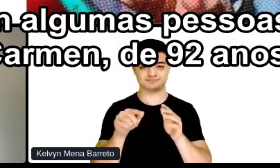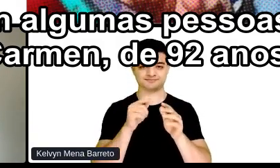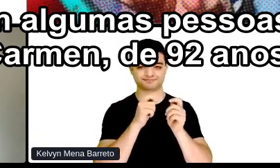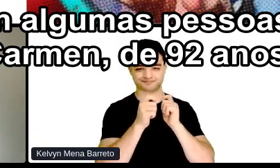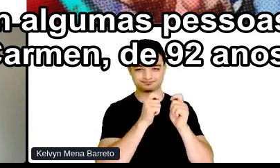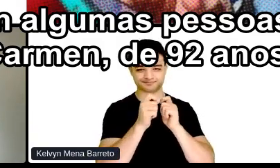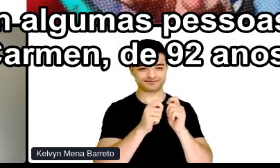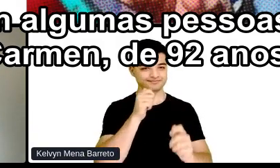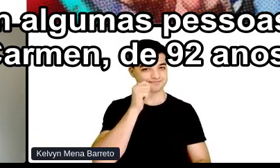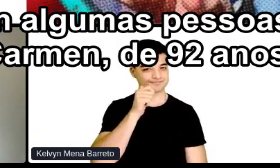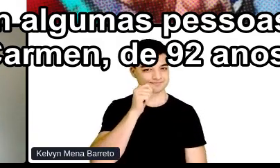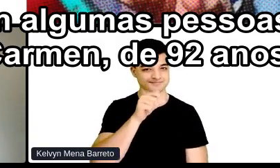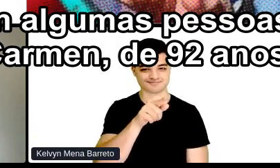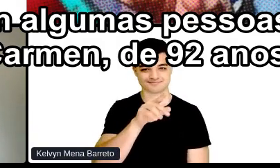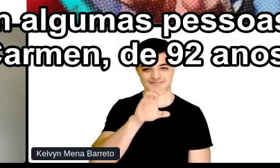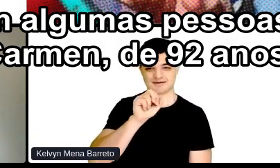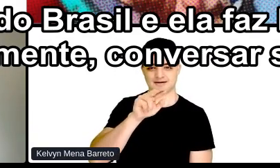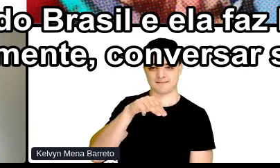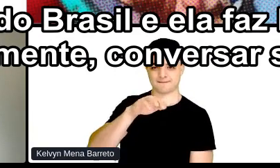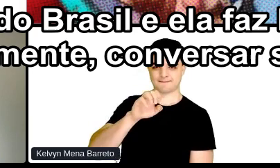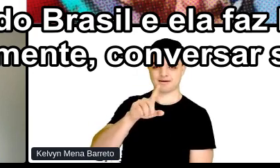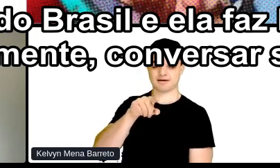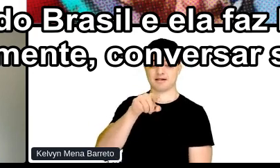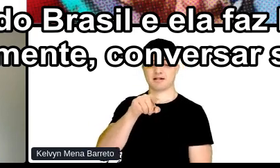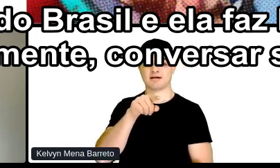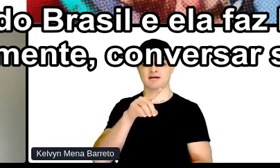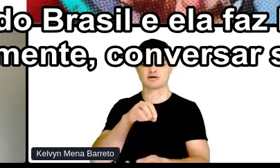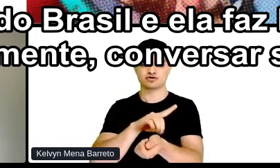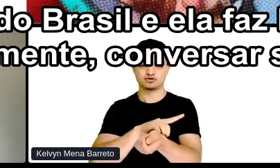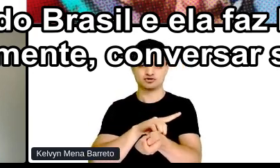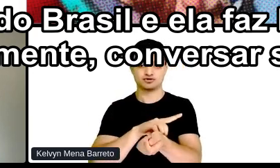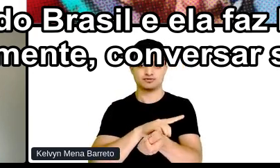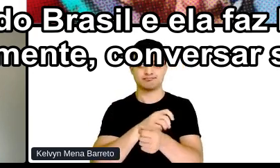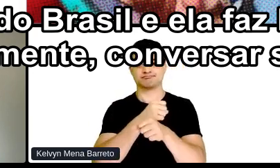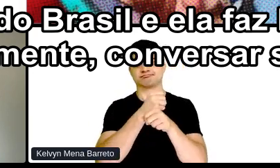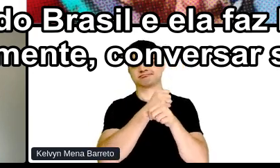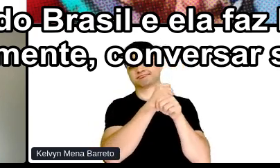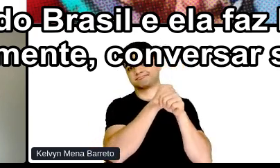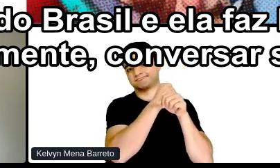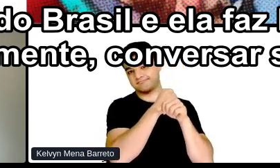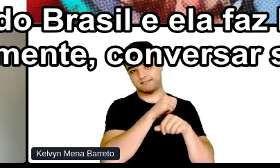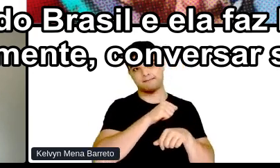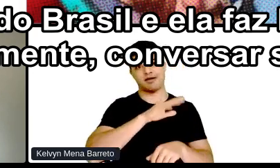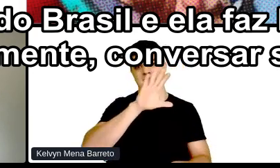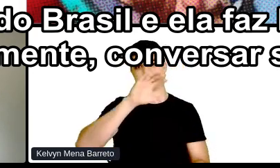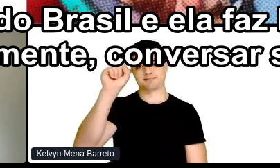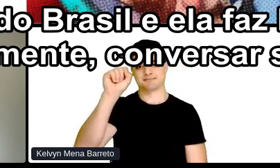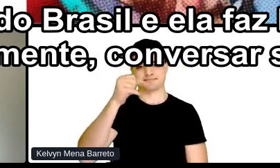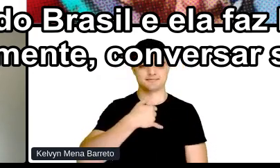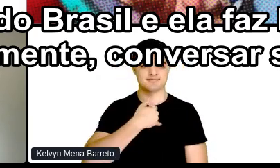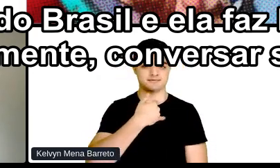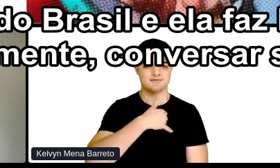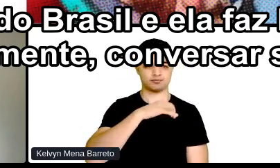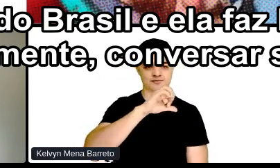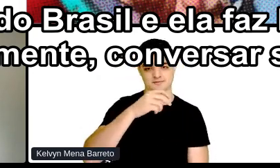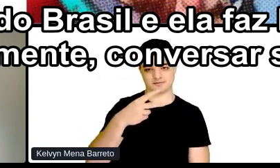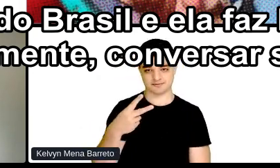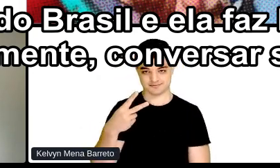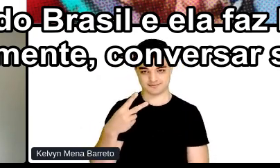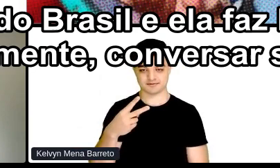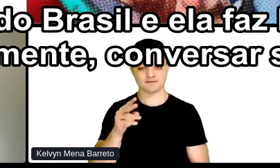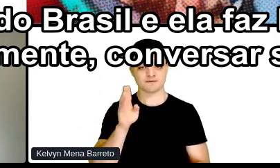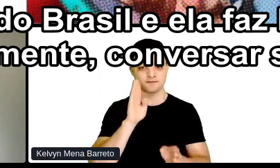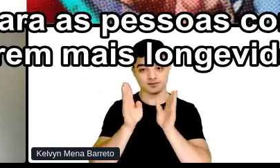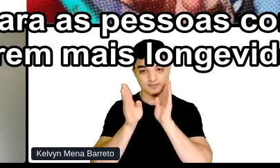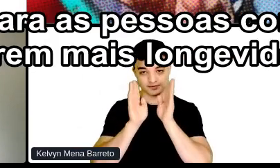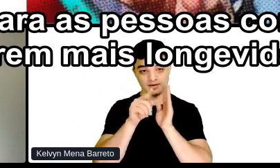online, então, eles têm essa dificuldade de continuar inseridos no mercado de trabalho. Por isso, das pessoas que a gente entrevistou, com exceção de uma